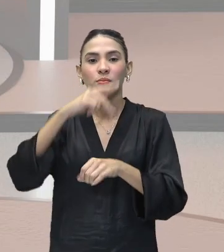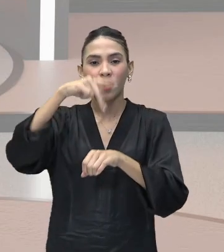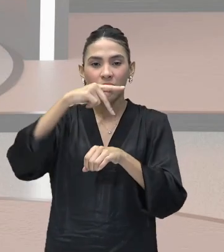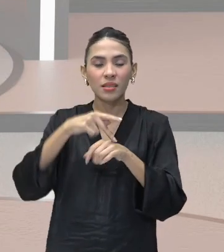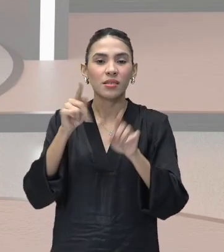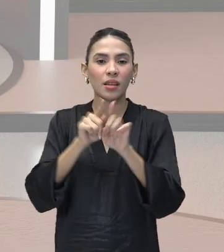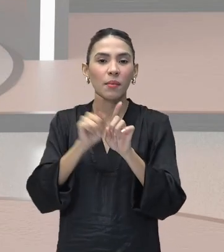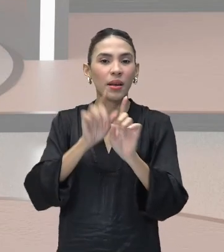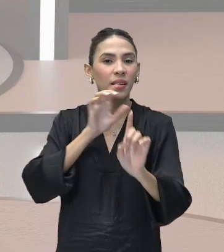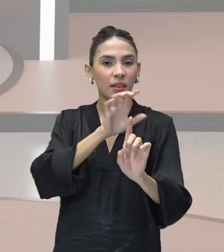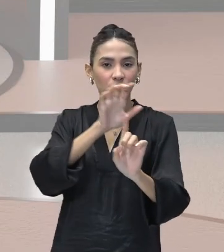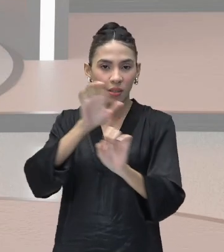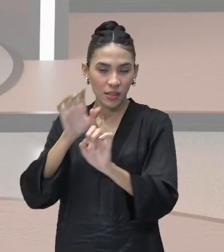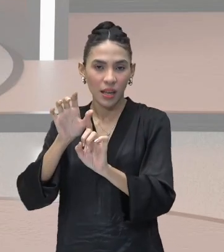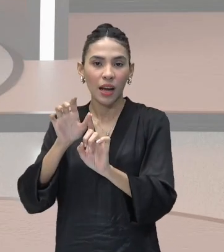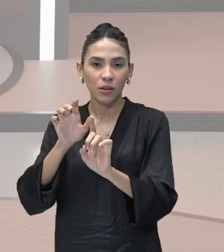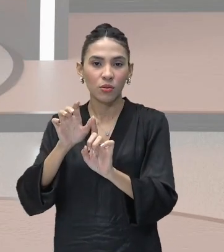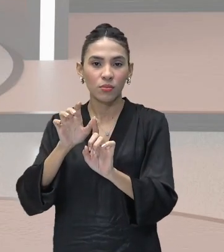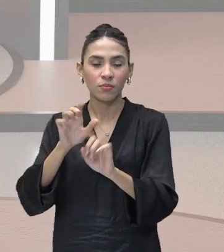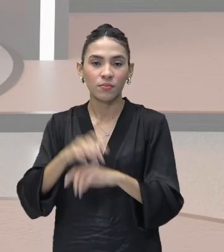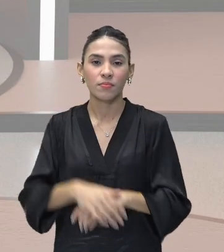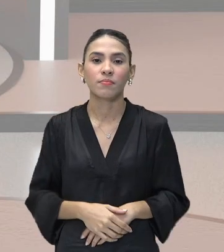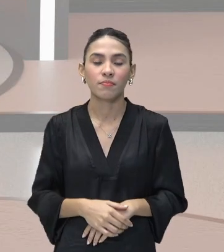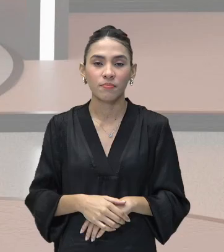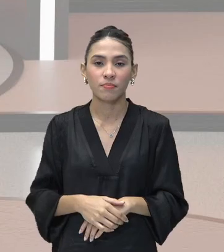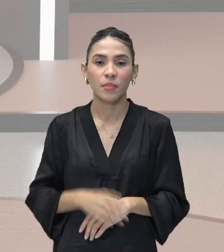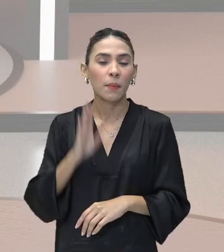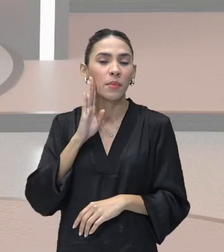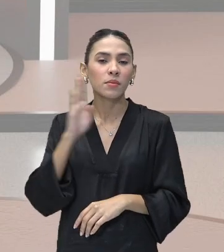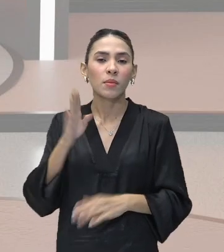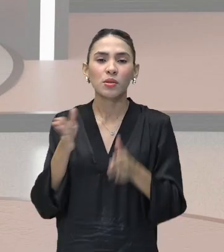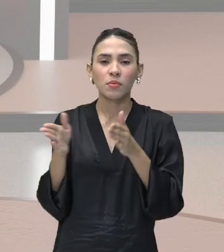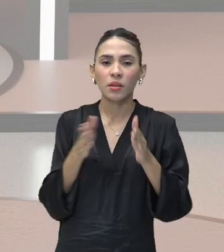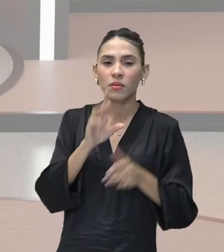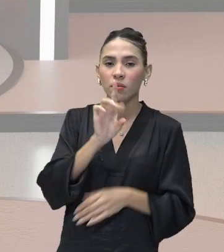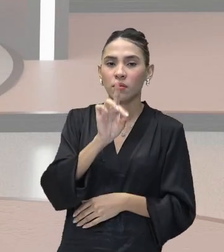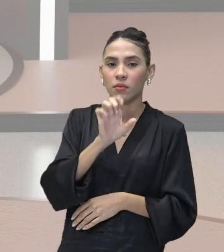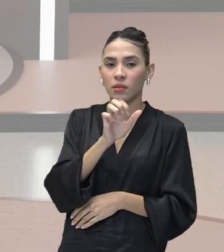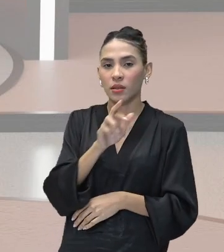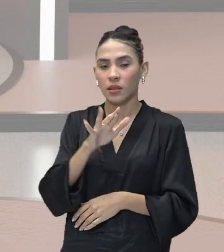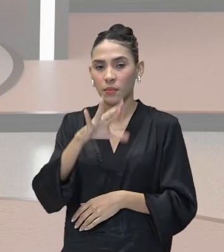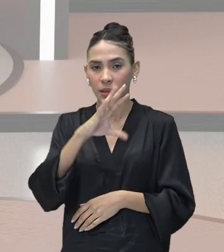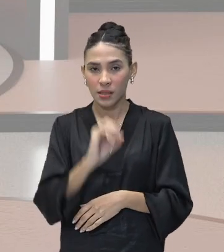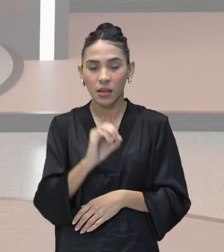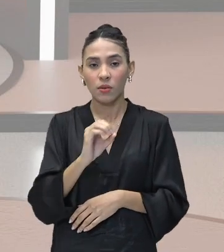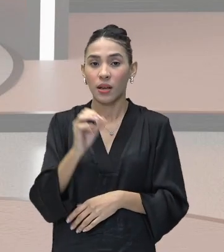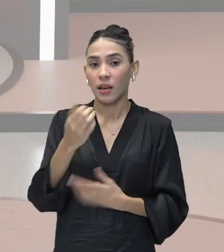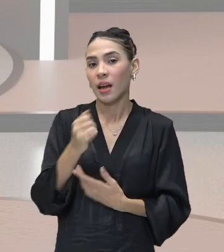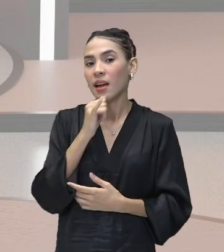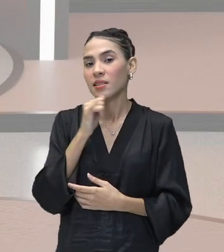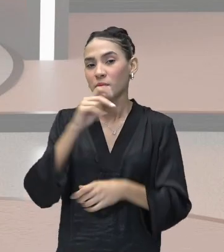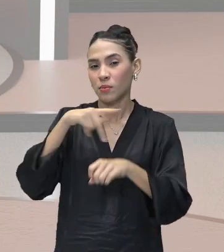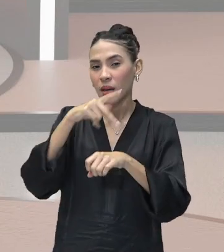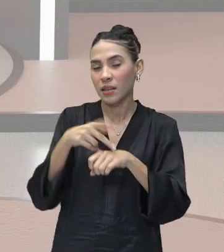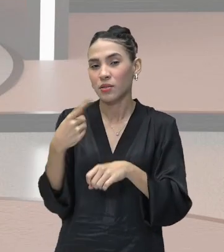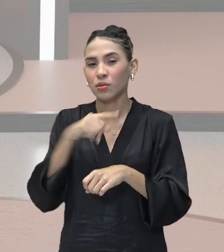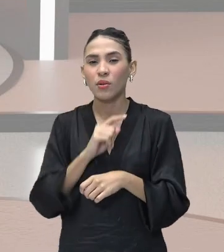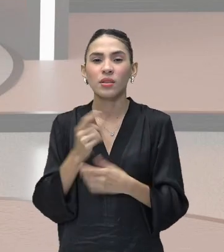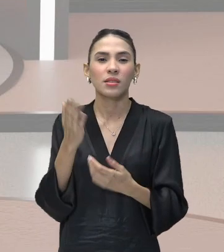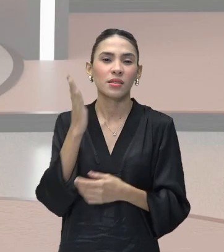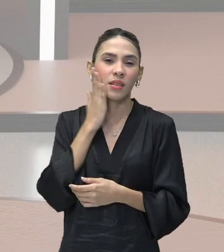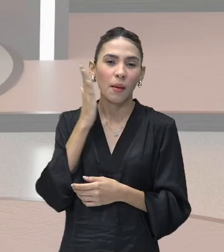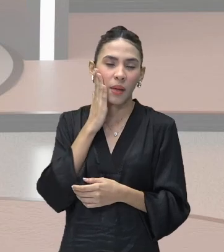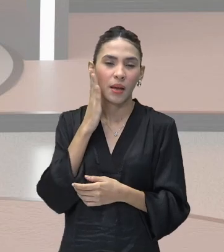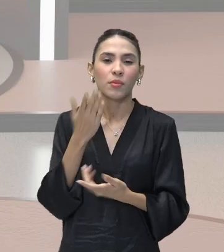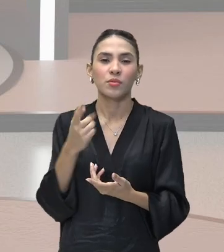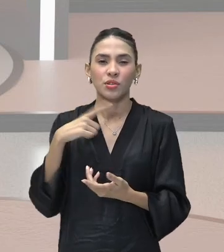tá? Por essa grande depressão. Então, os países que, por exemplo, que nós sabemos que os Estados Unidos nesse momento